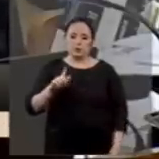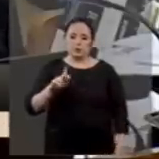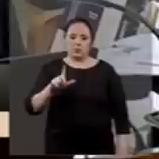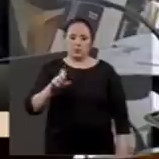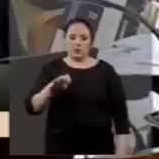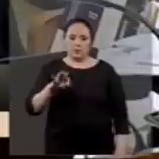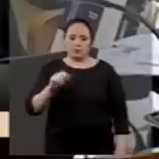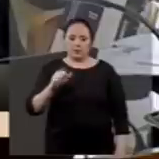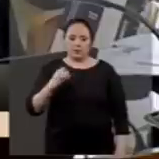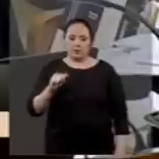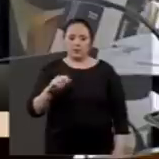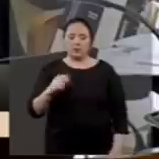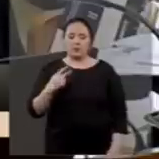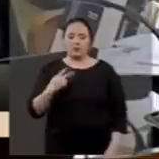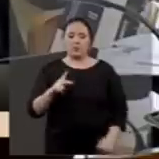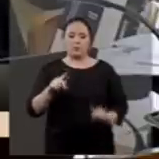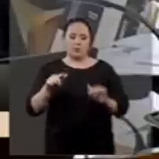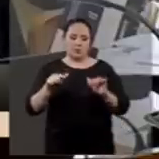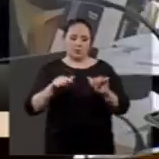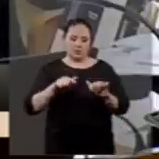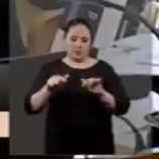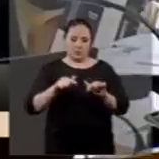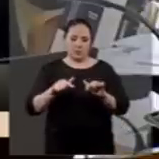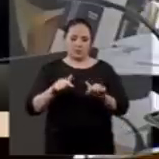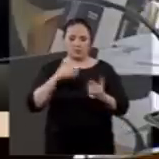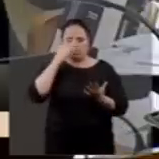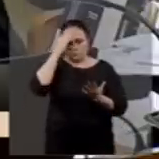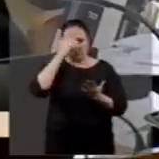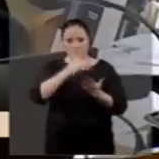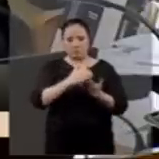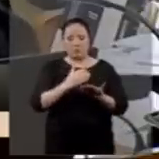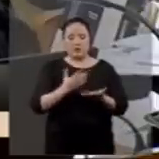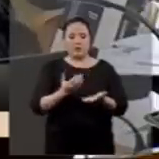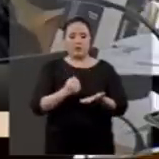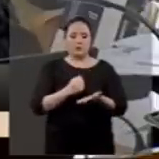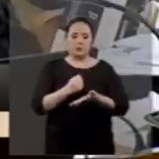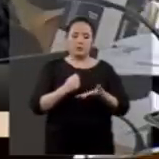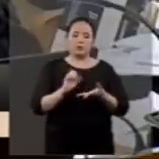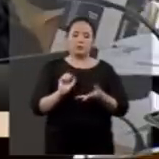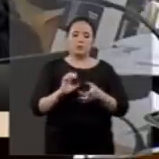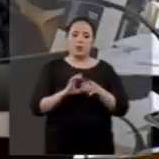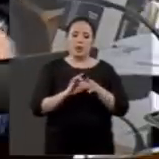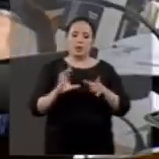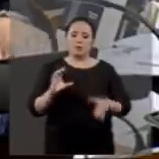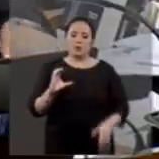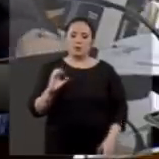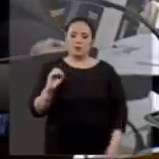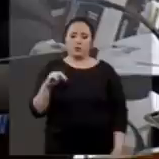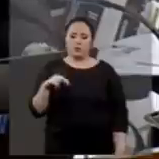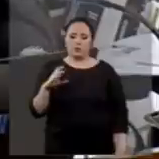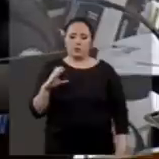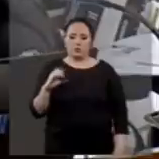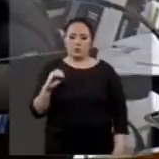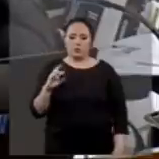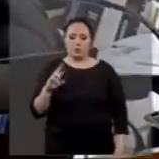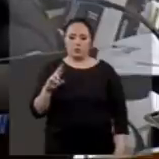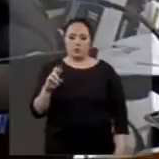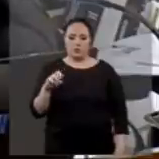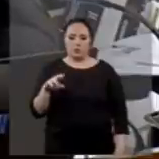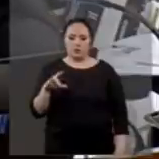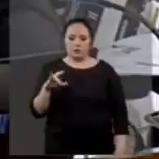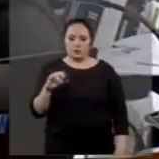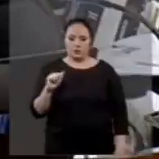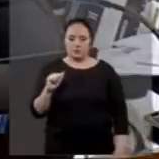dessa atividade com base nos princípios da livre iniciativa e livre concorrência. Entendo,